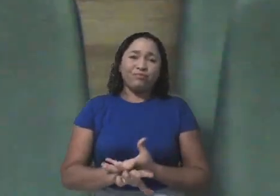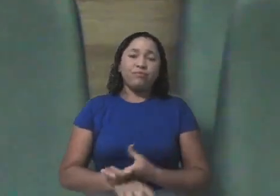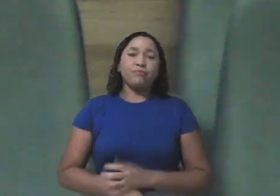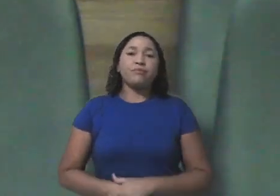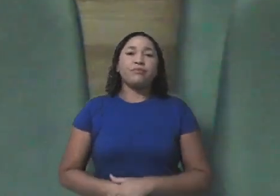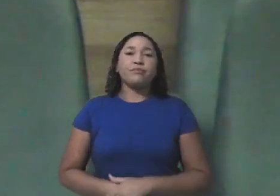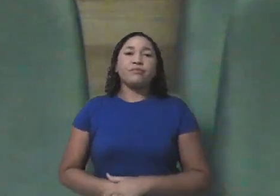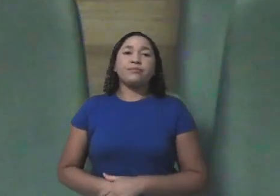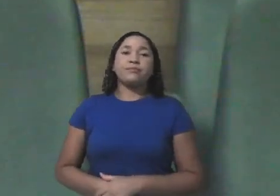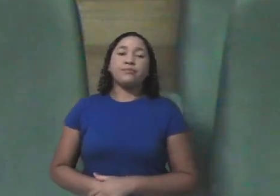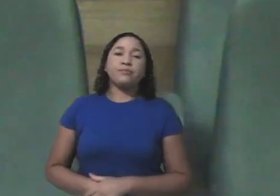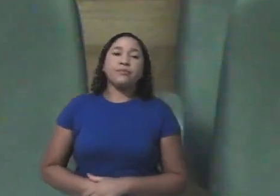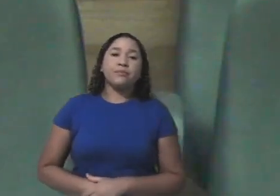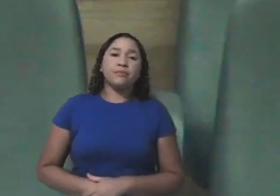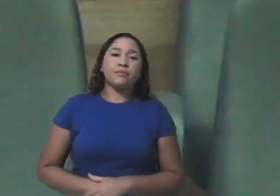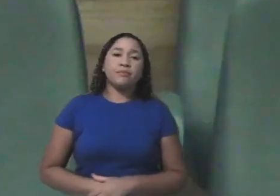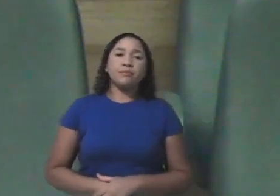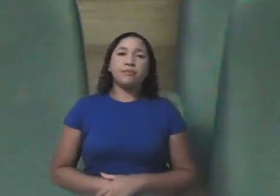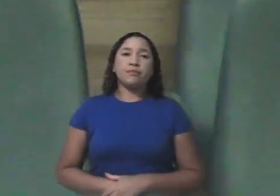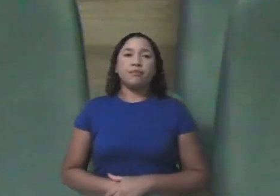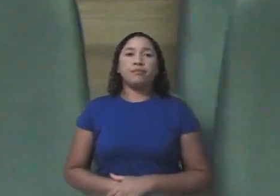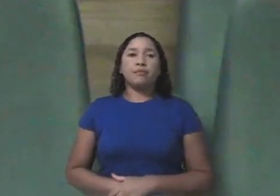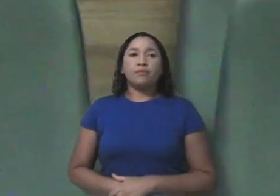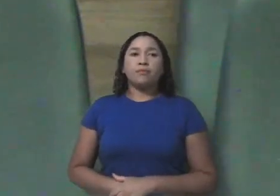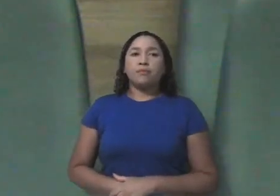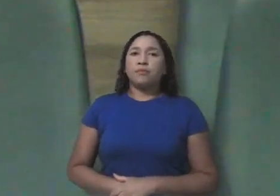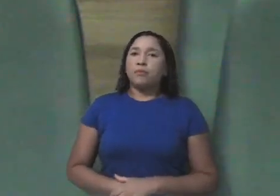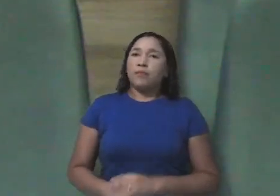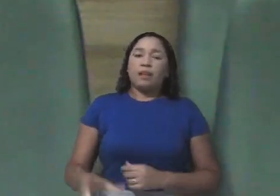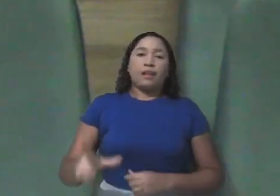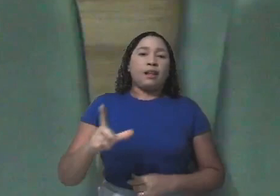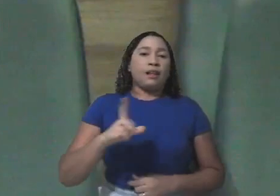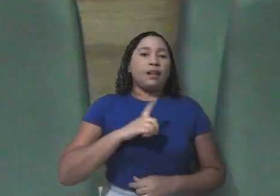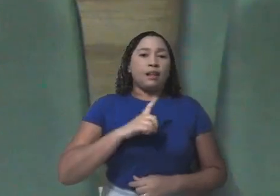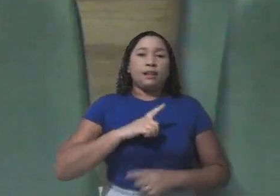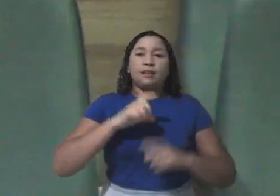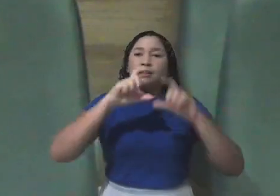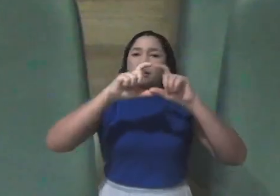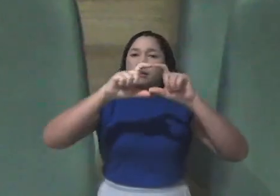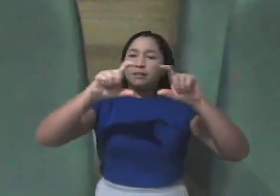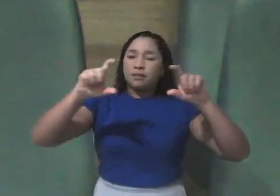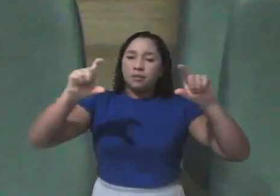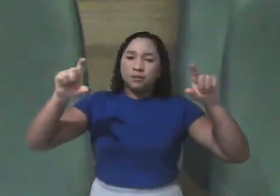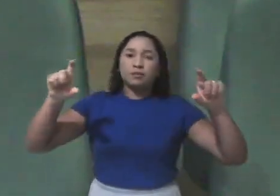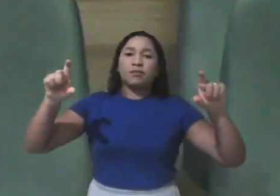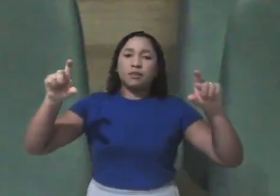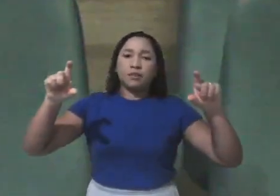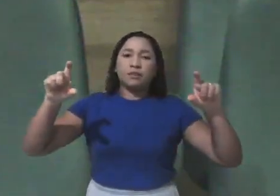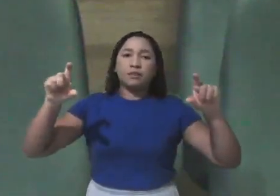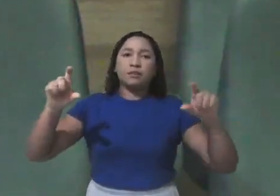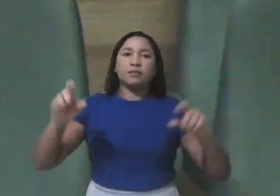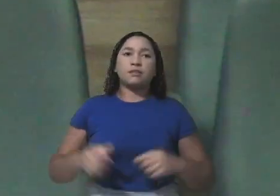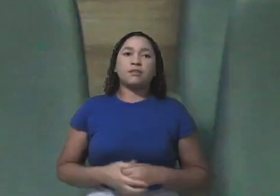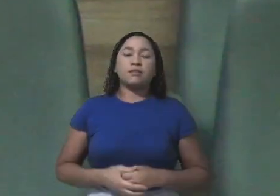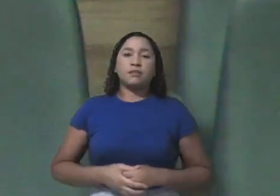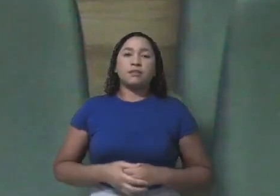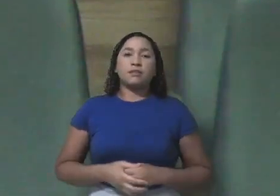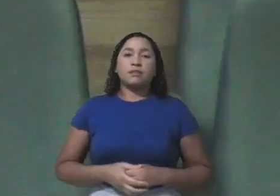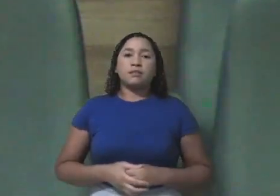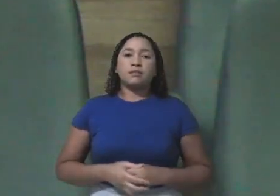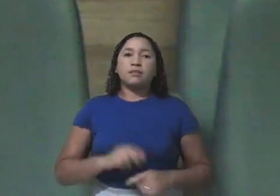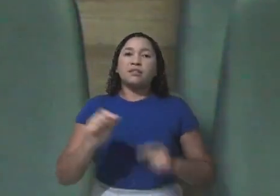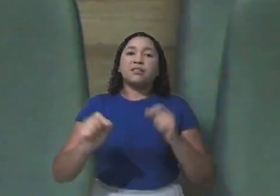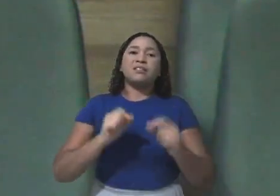escatologia. Nós temos um ditado dentro da teologia sistemática que diz que a escatologia é